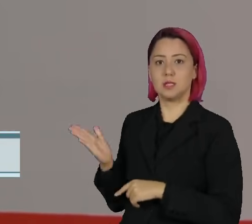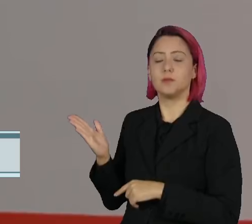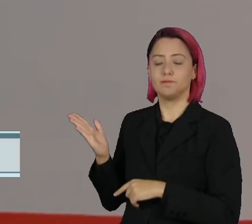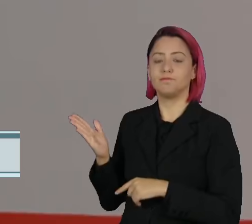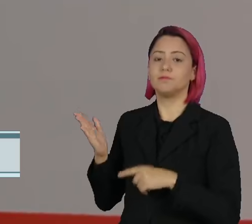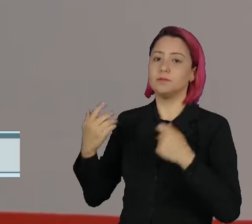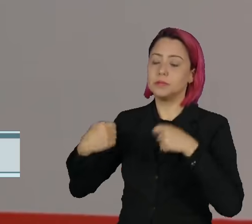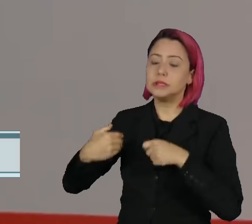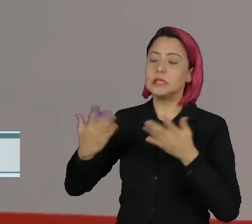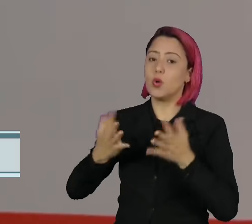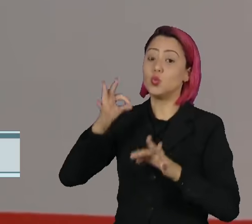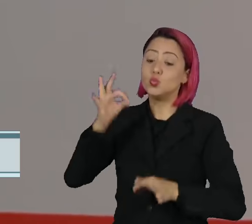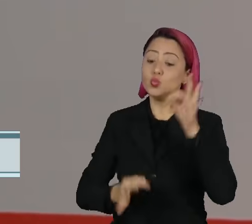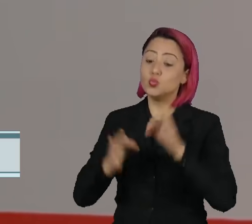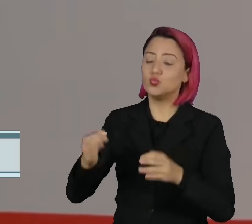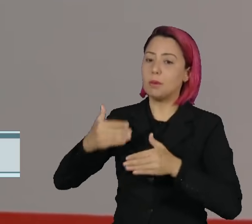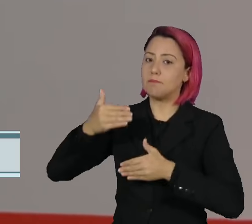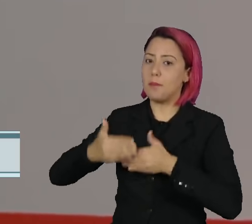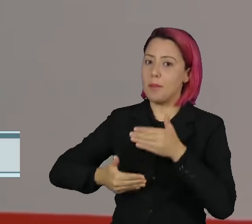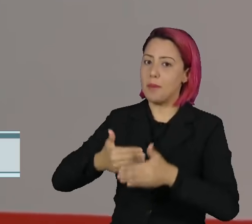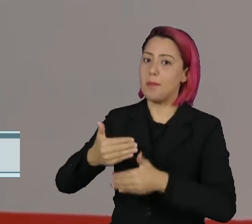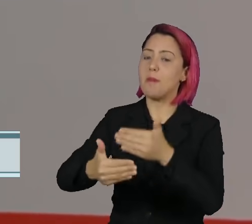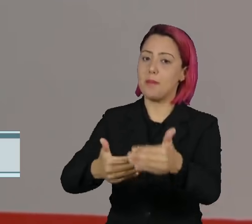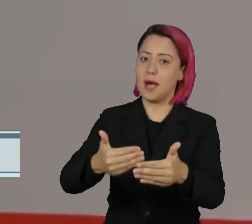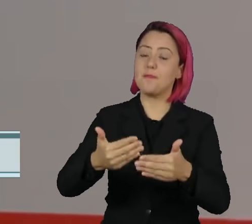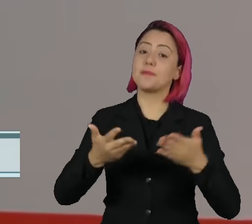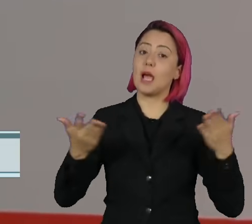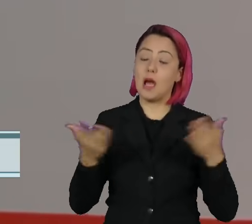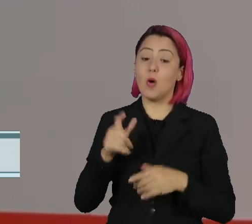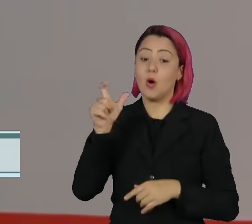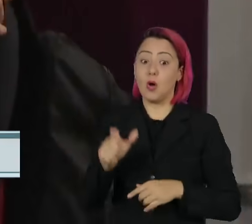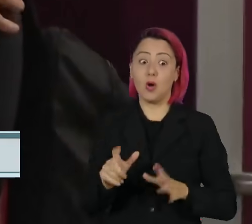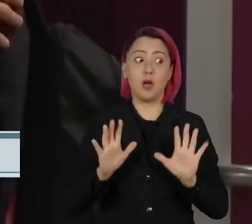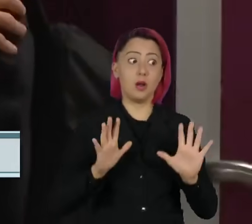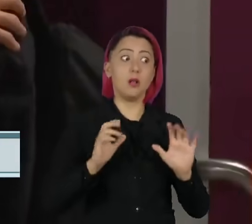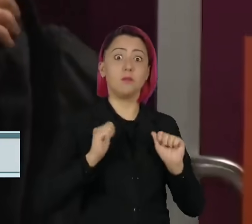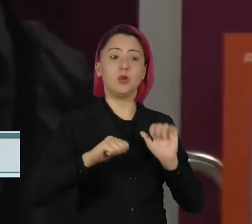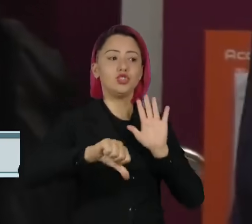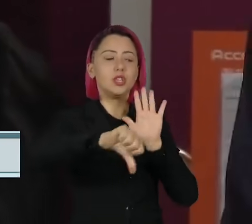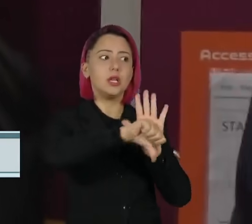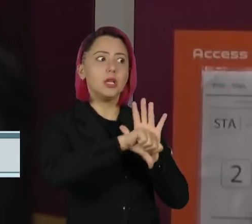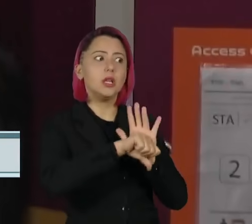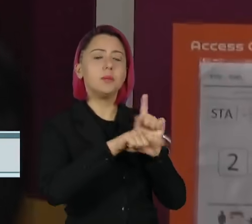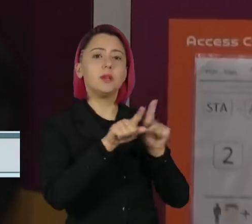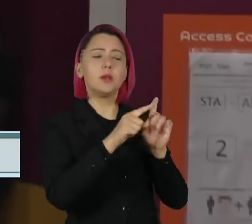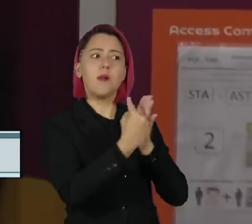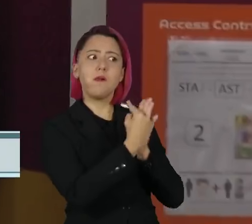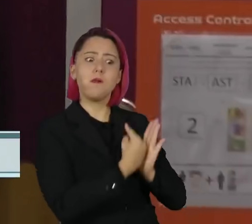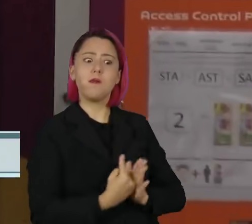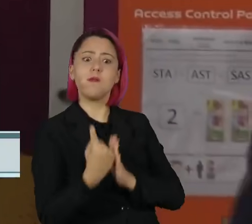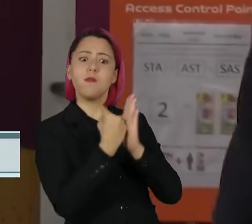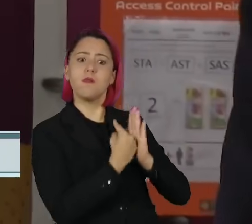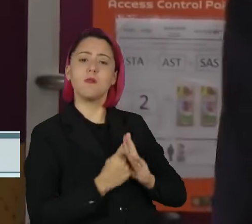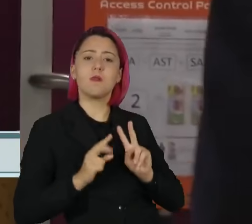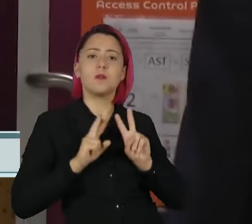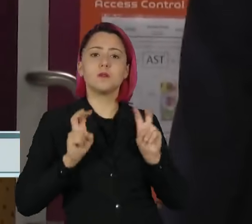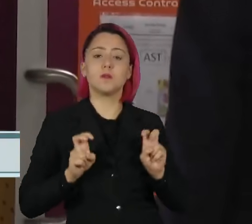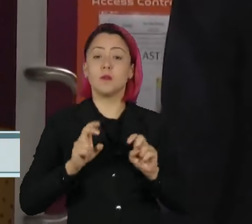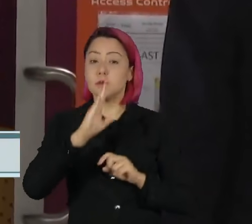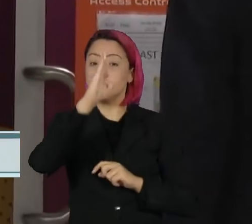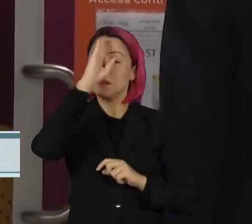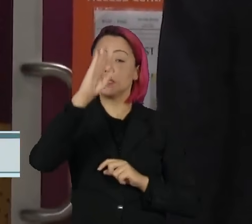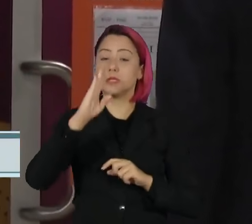avançar judicialmente agora o dirigente pode enfrentar acusações criminais além da investigação em andamento no principal